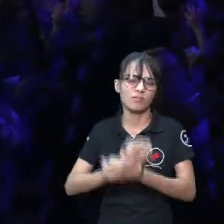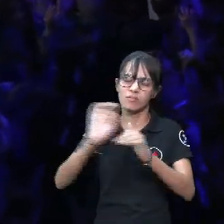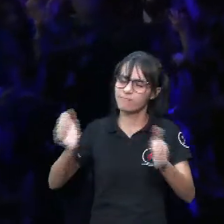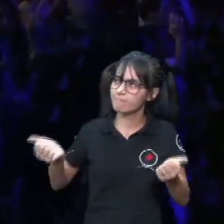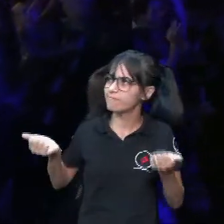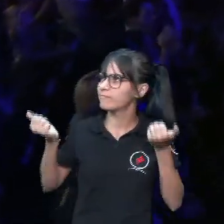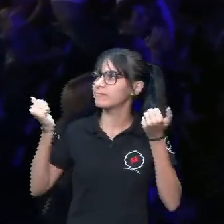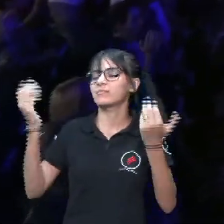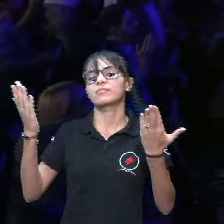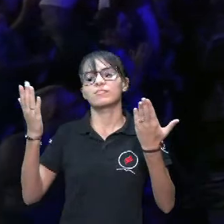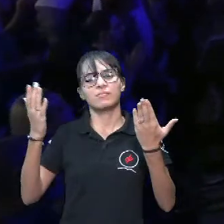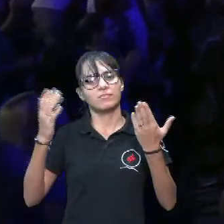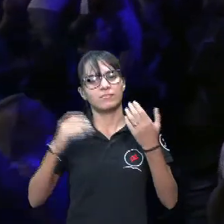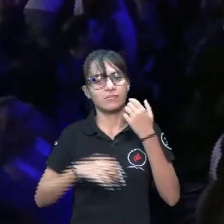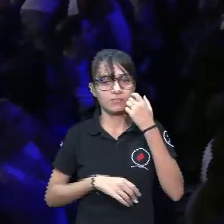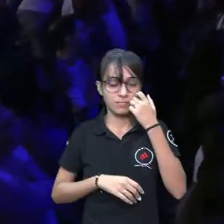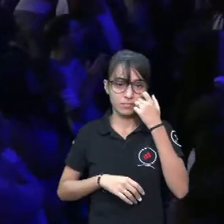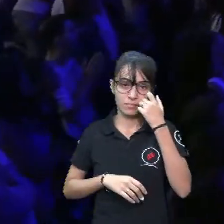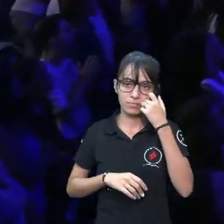Ele.